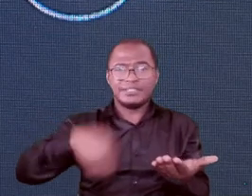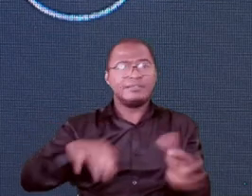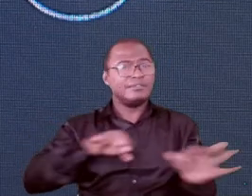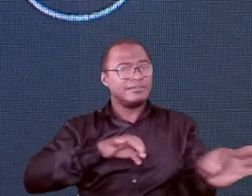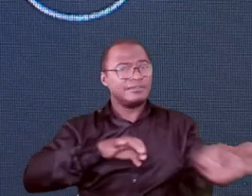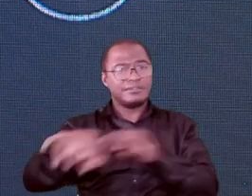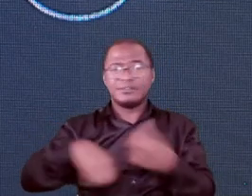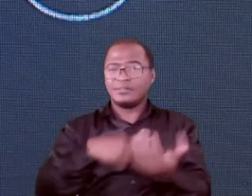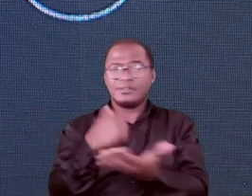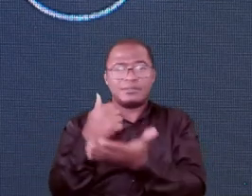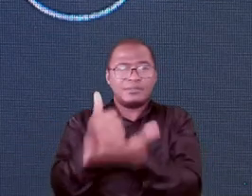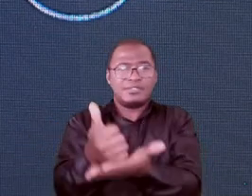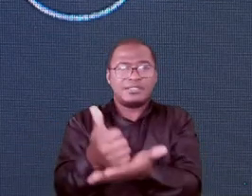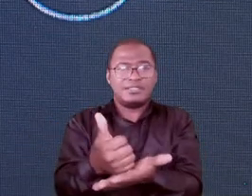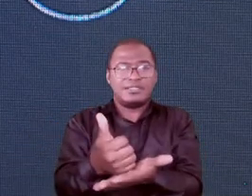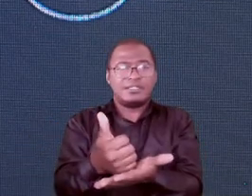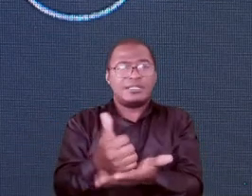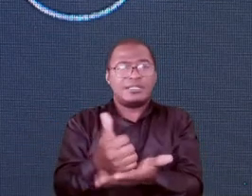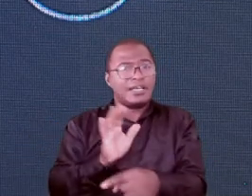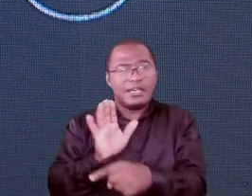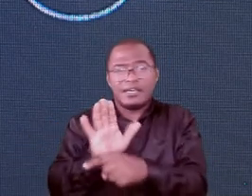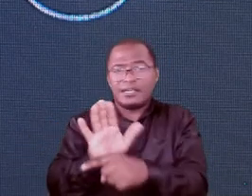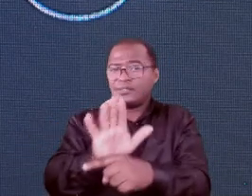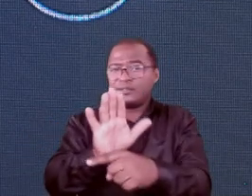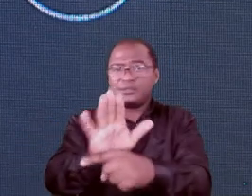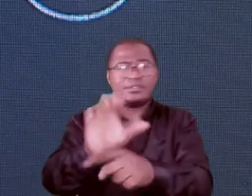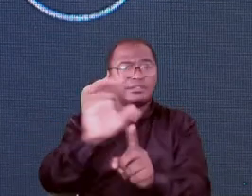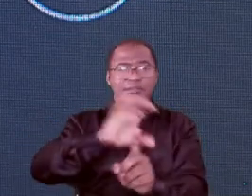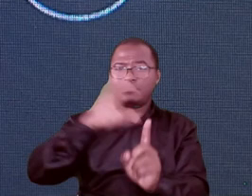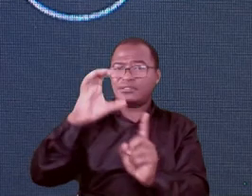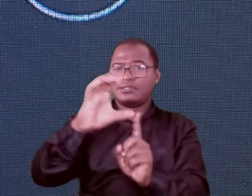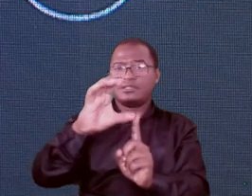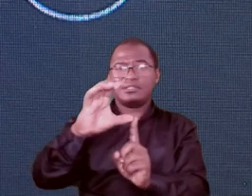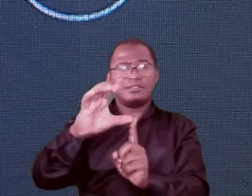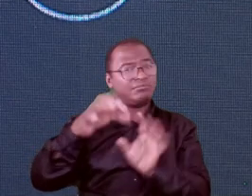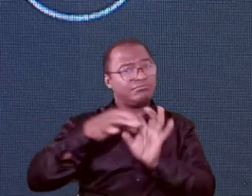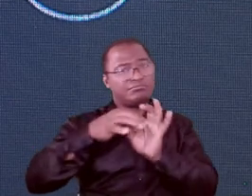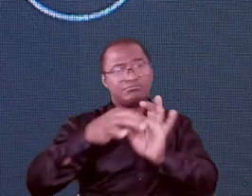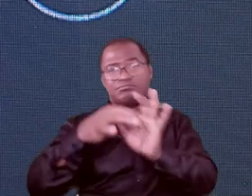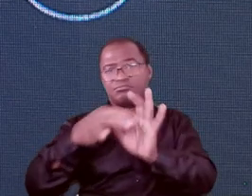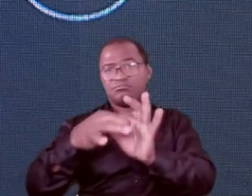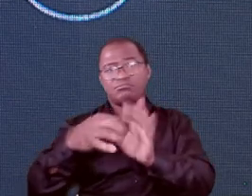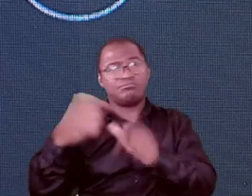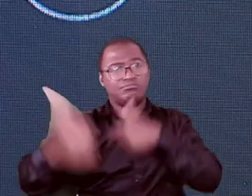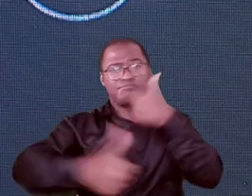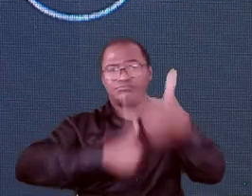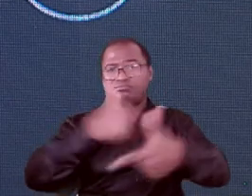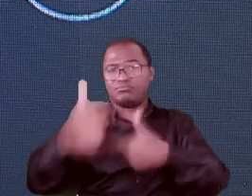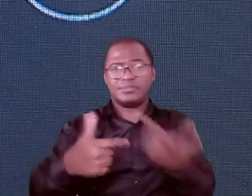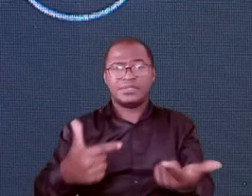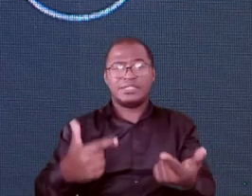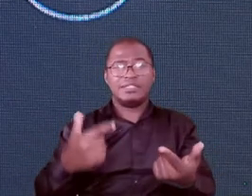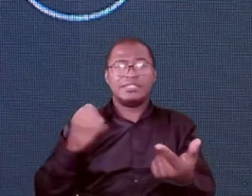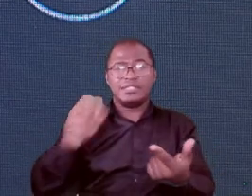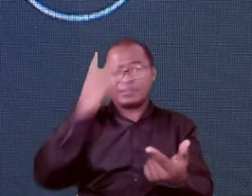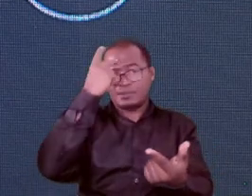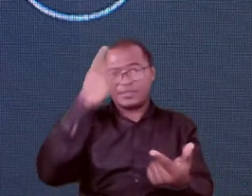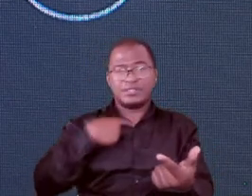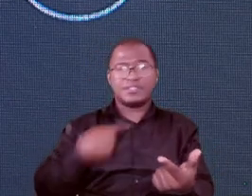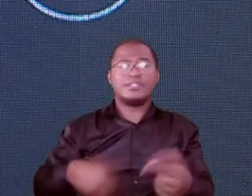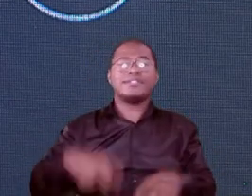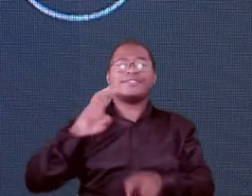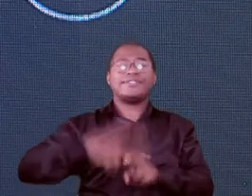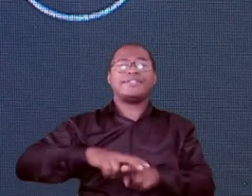engajamento do cliente tá junto com o cliente entendendo sendo proativo se você quiser só sentar e esperar o cliente